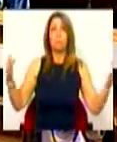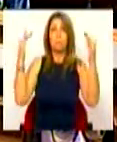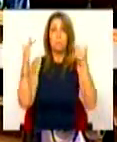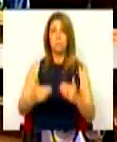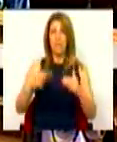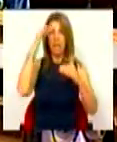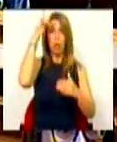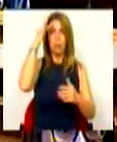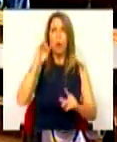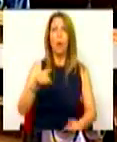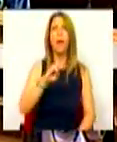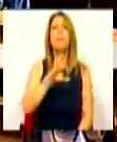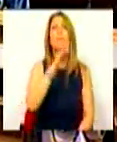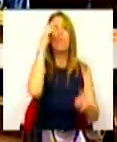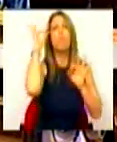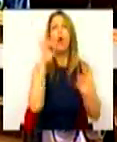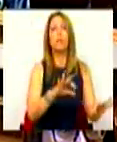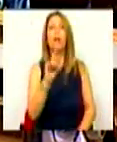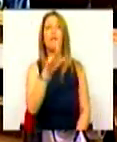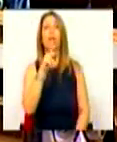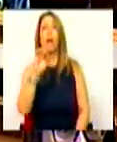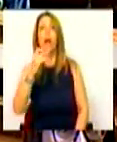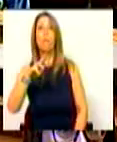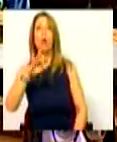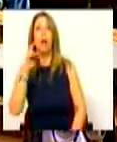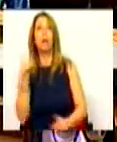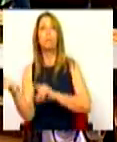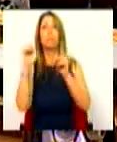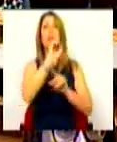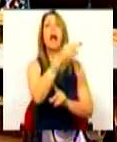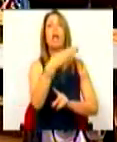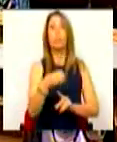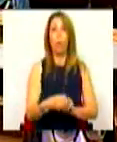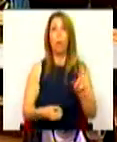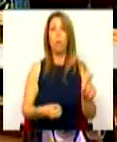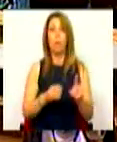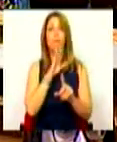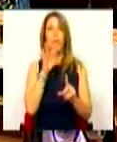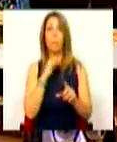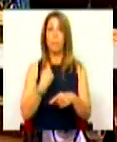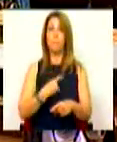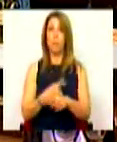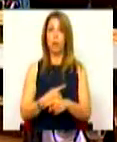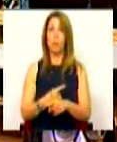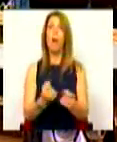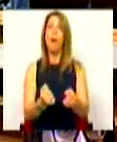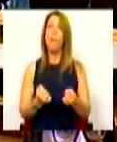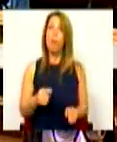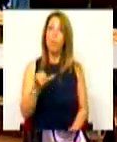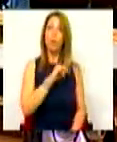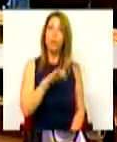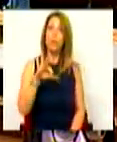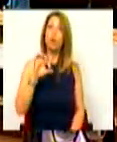Deputado? E na Moita, no Val da Amoreira, quando se deslocarem para o Parque das Nações, este mesmo agregado pagará, terá uma poupança de